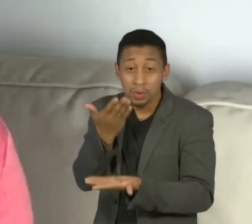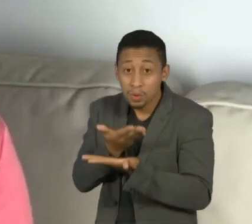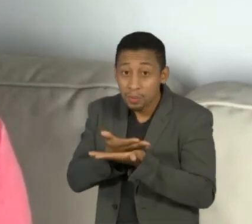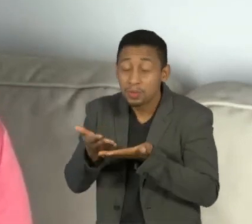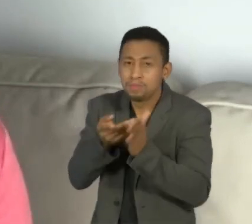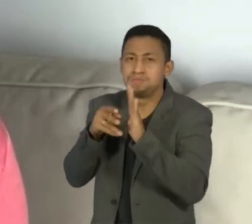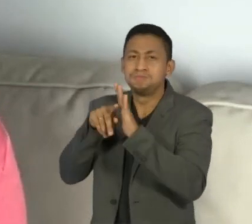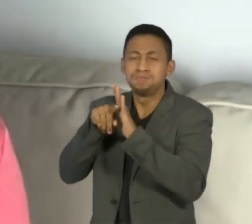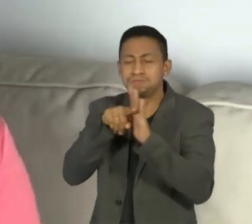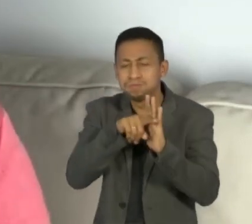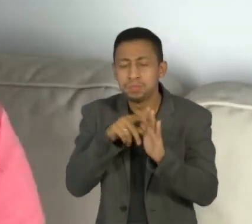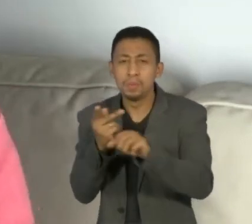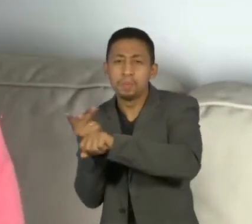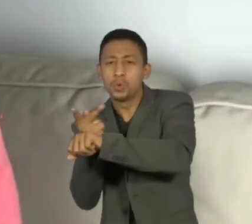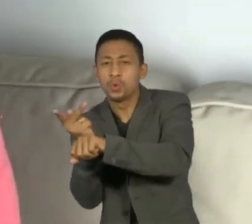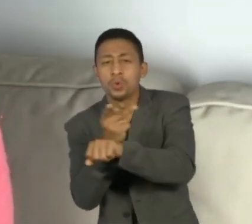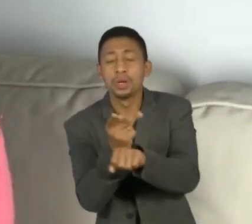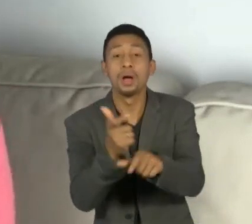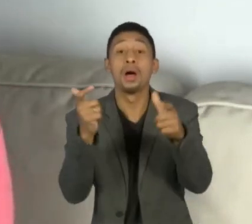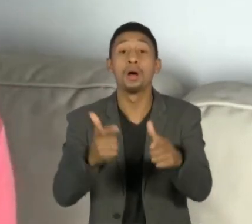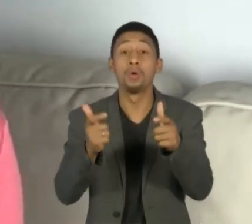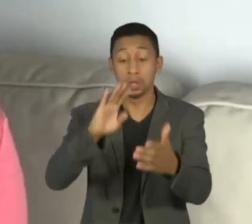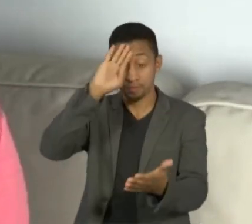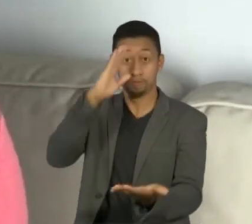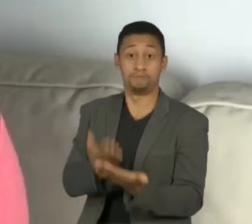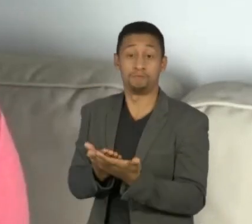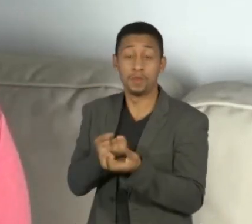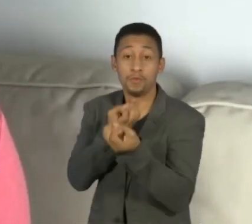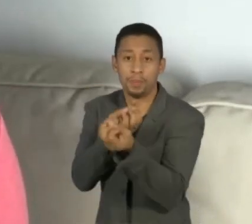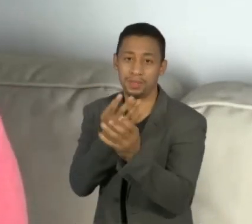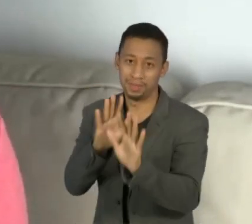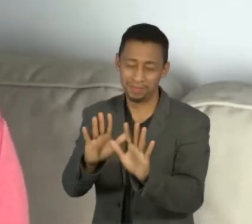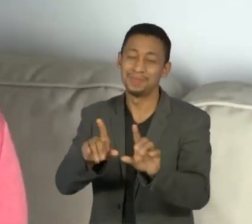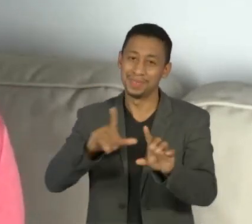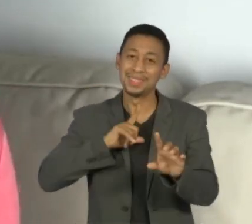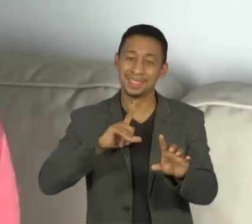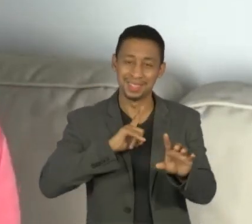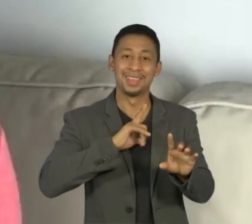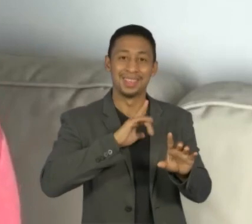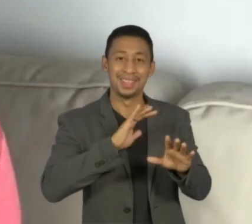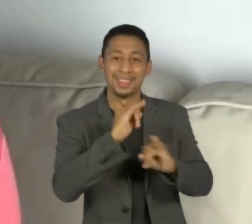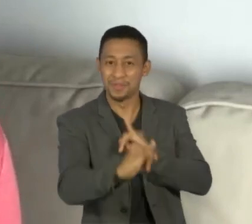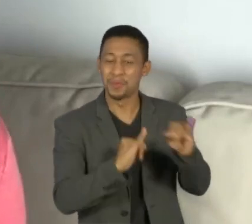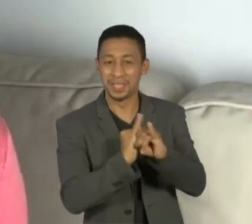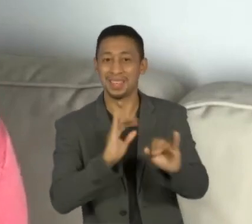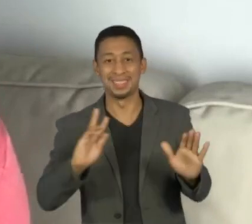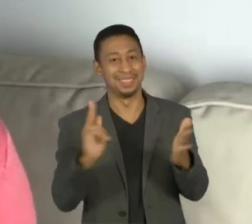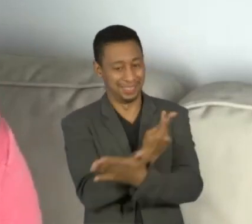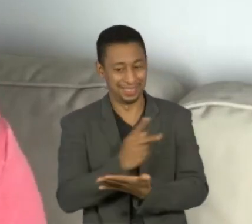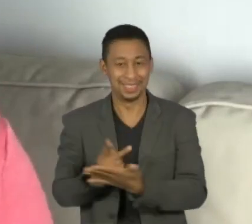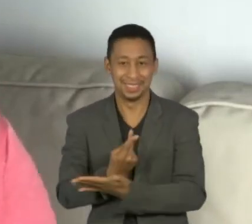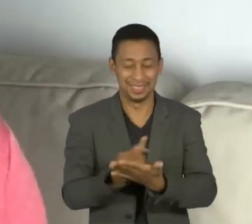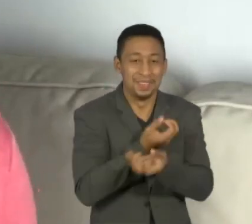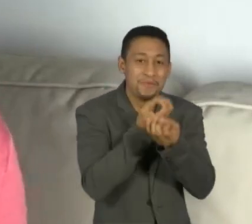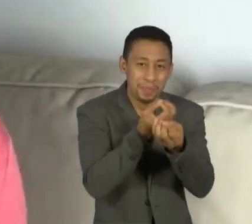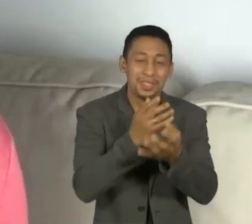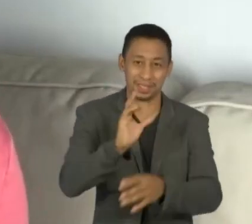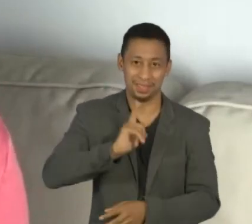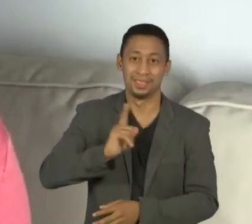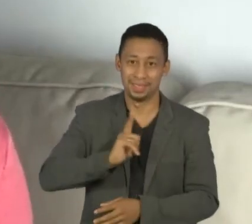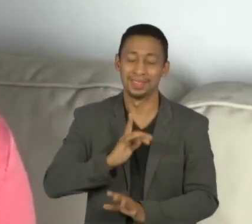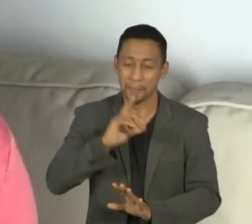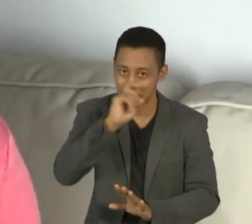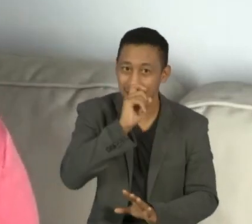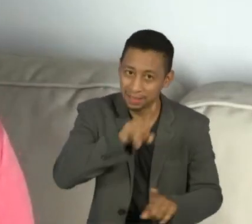buscar aí a sua fonte de informação. É claro que há muita desinformação na internet, mas também, por outro lado, uma maior expectativa